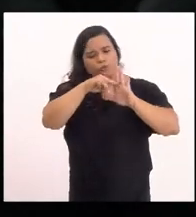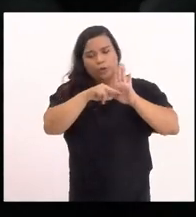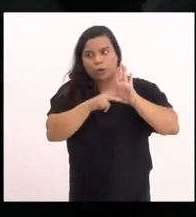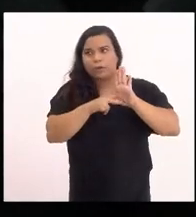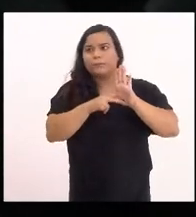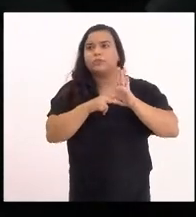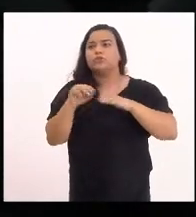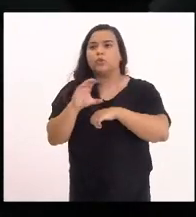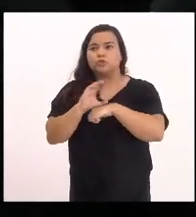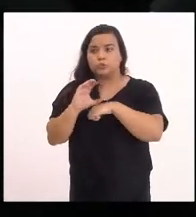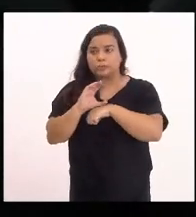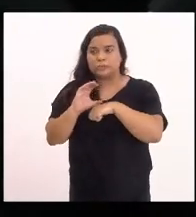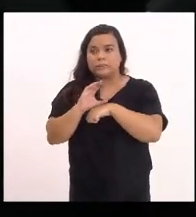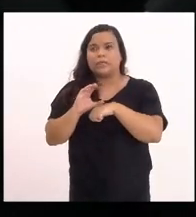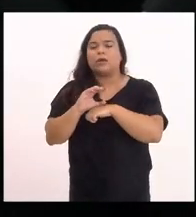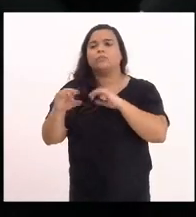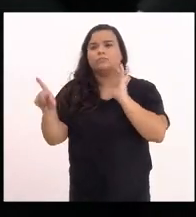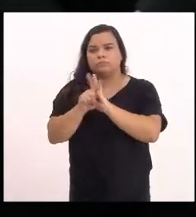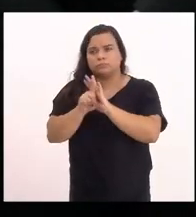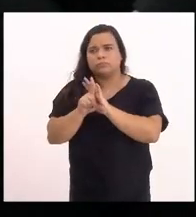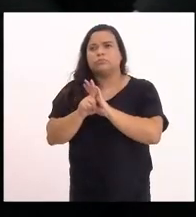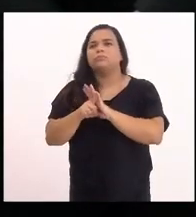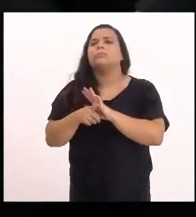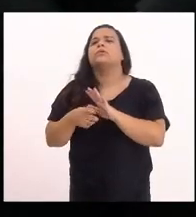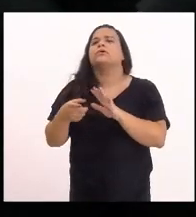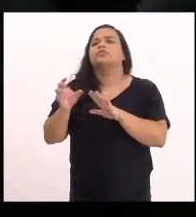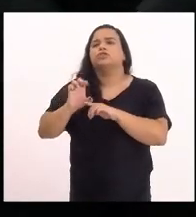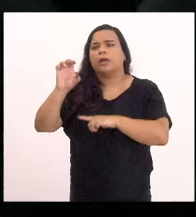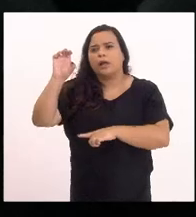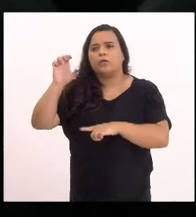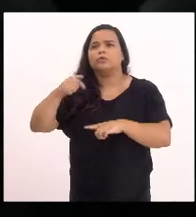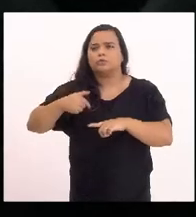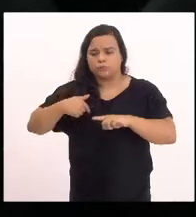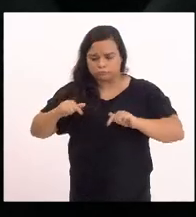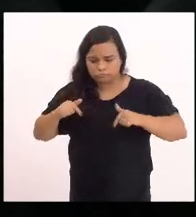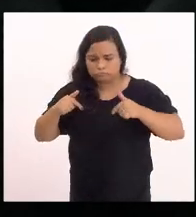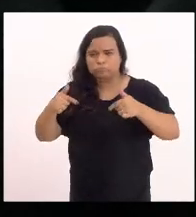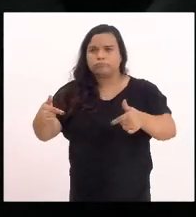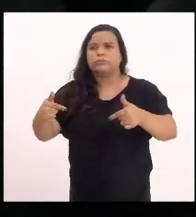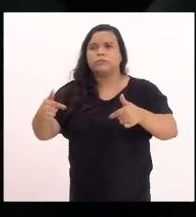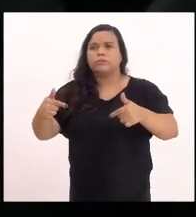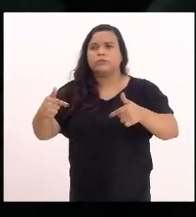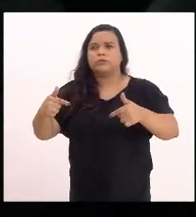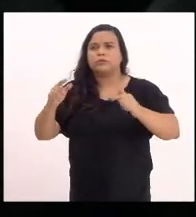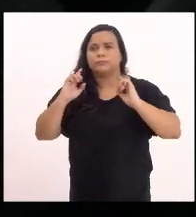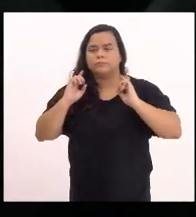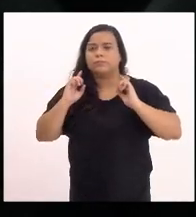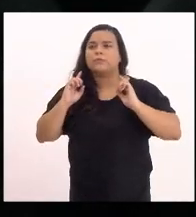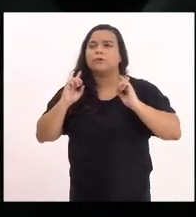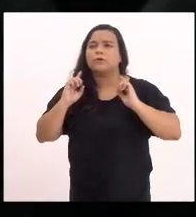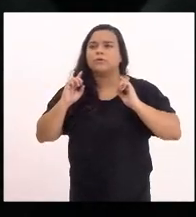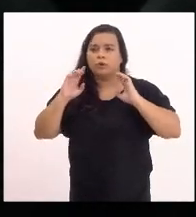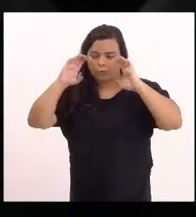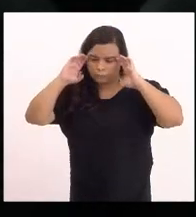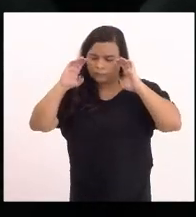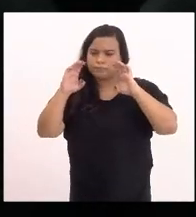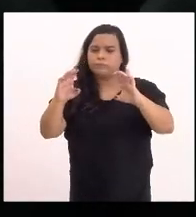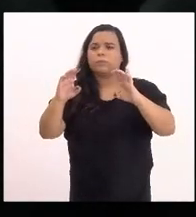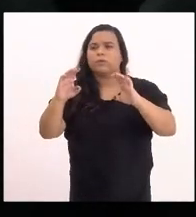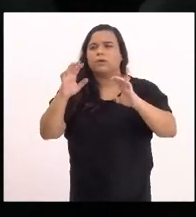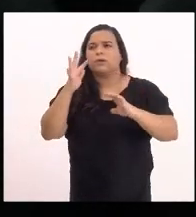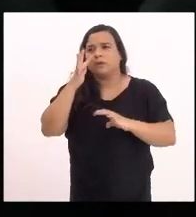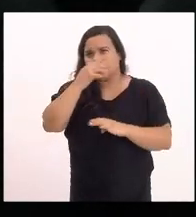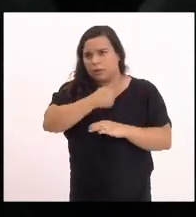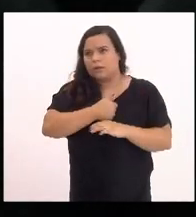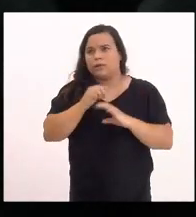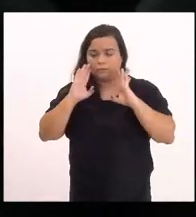da República e do Estado, servindo com honra, lealdade e dedicação ao povo do Estado do Rio de